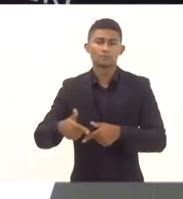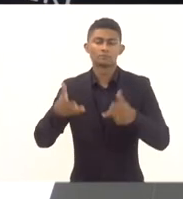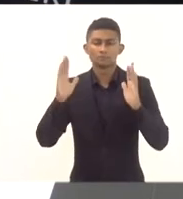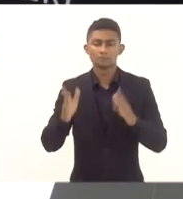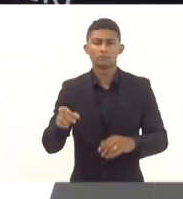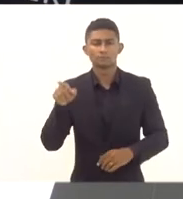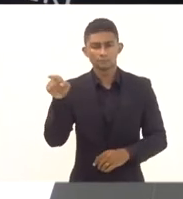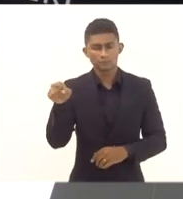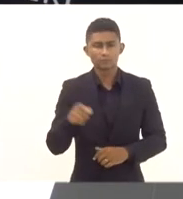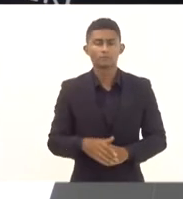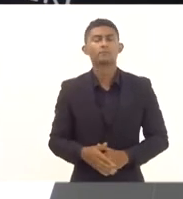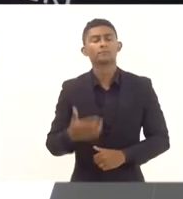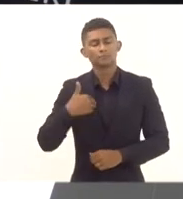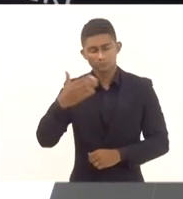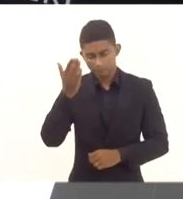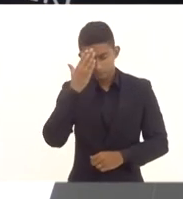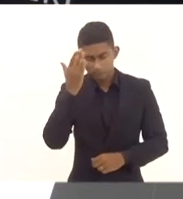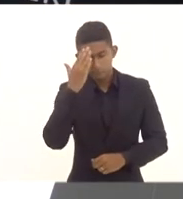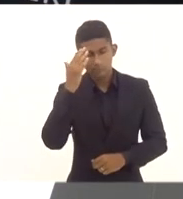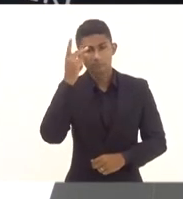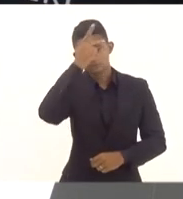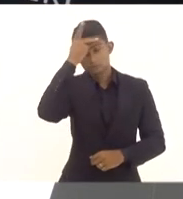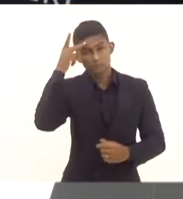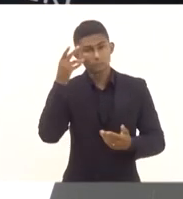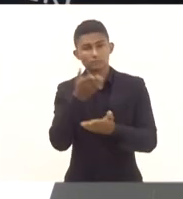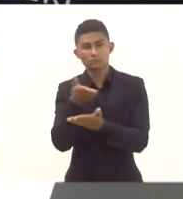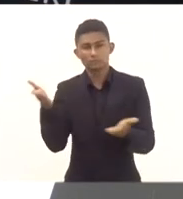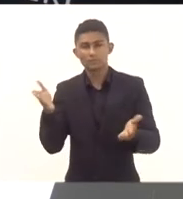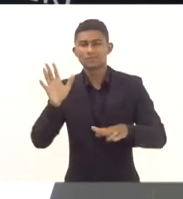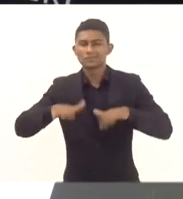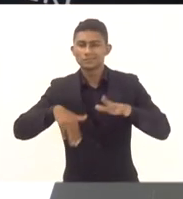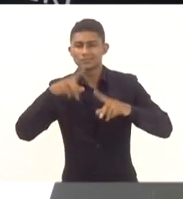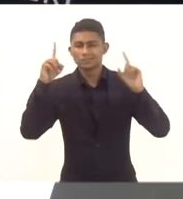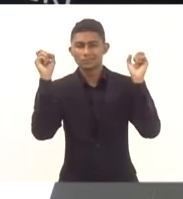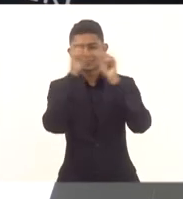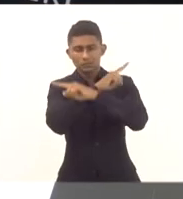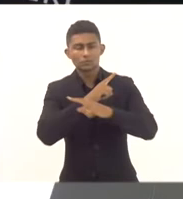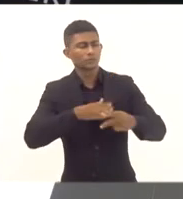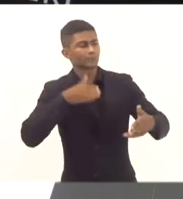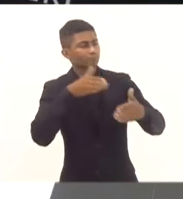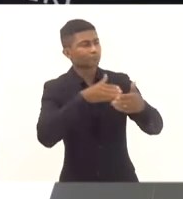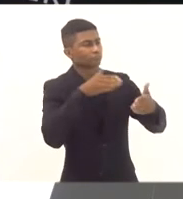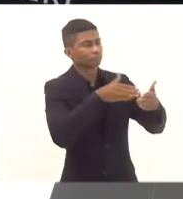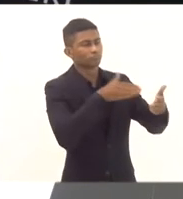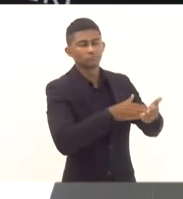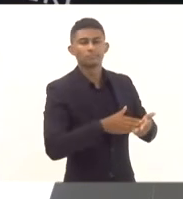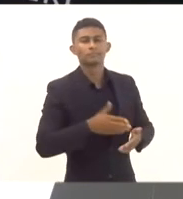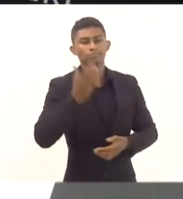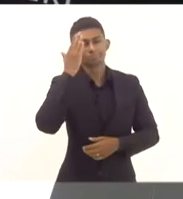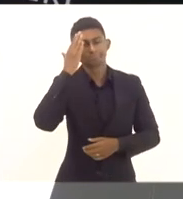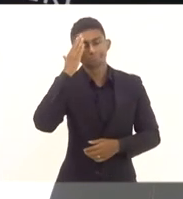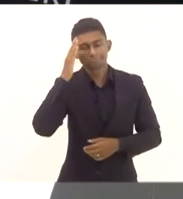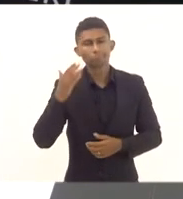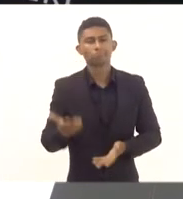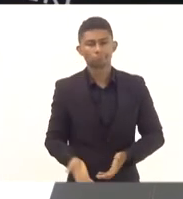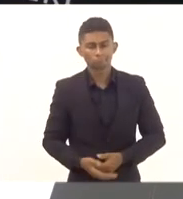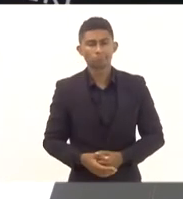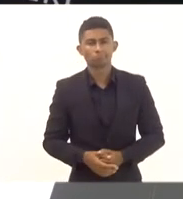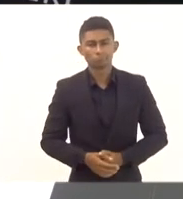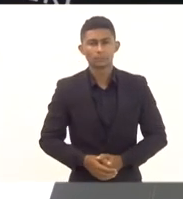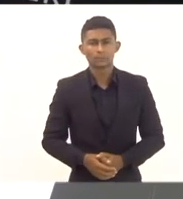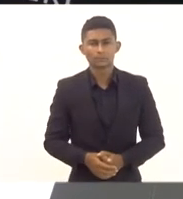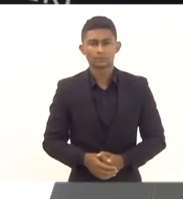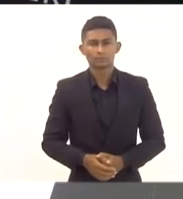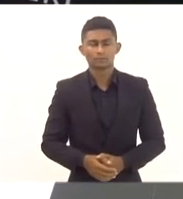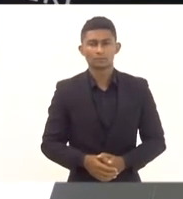e essa dificuldade as missões têm acesso a outros antes para ter possam ter oportunidade